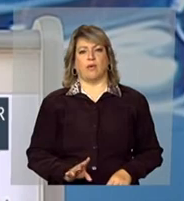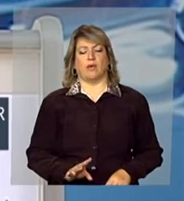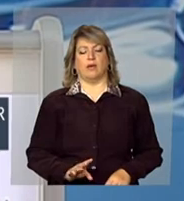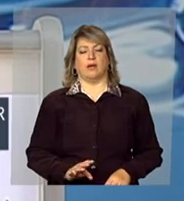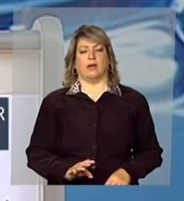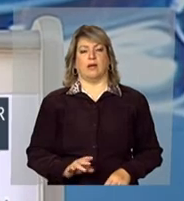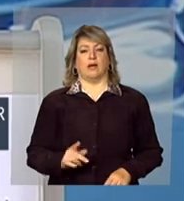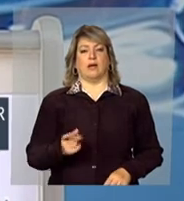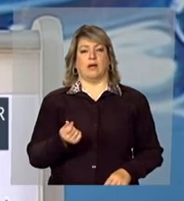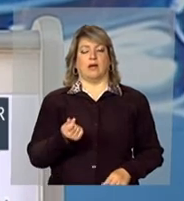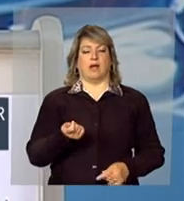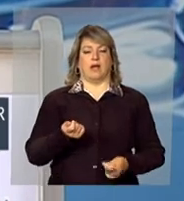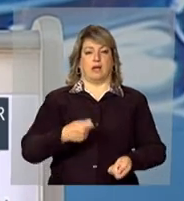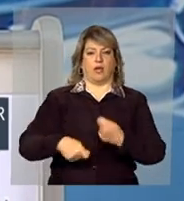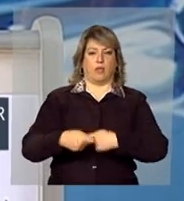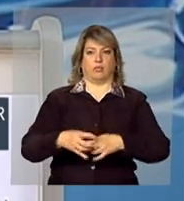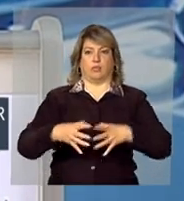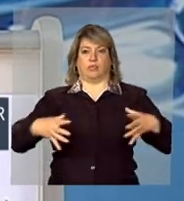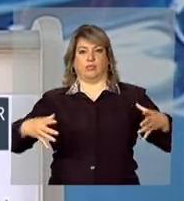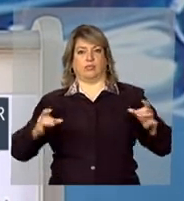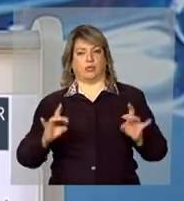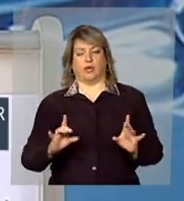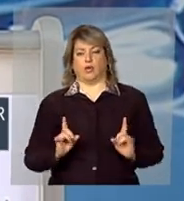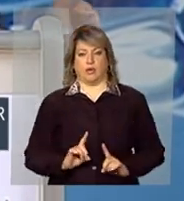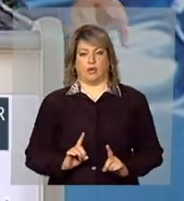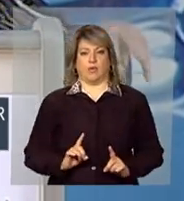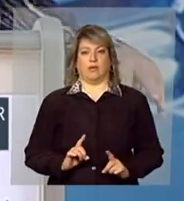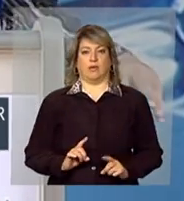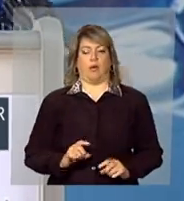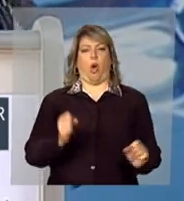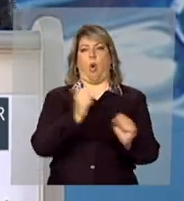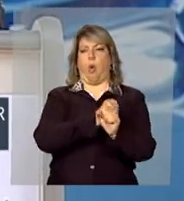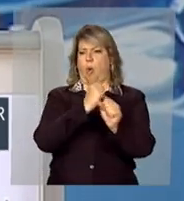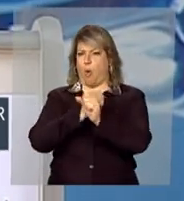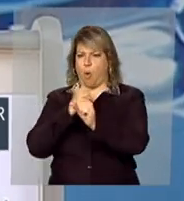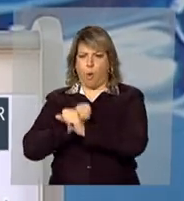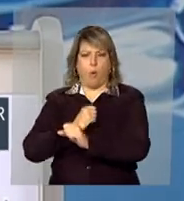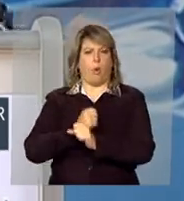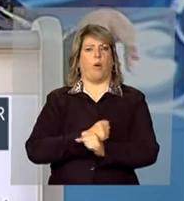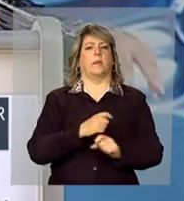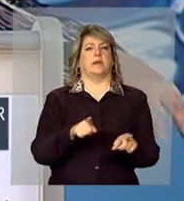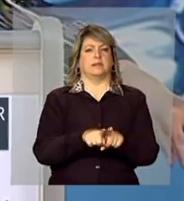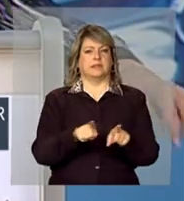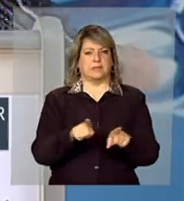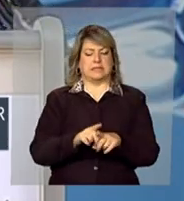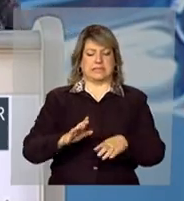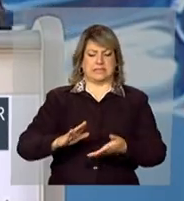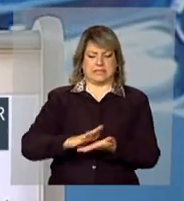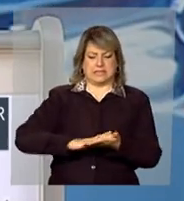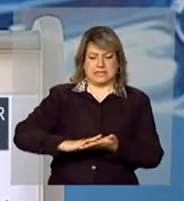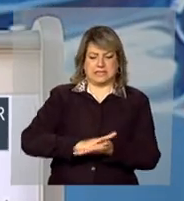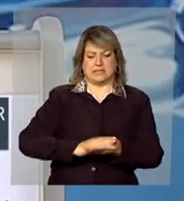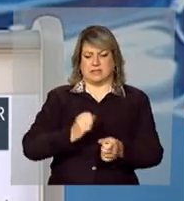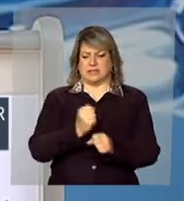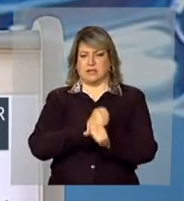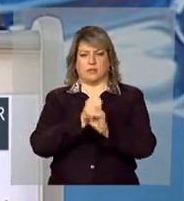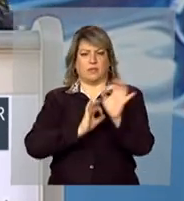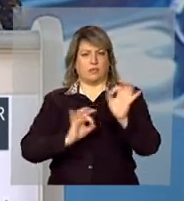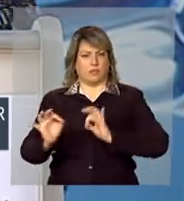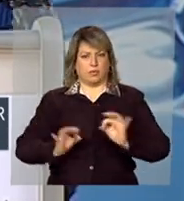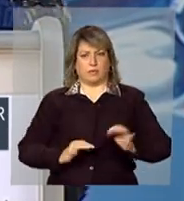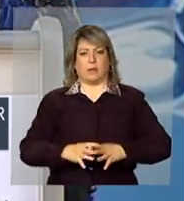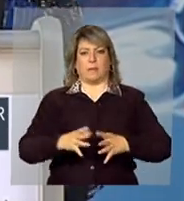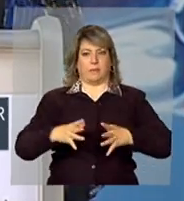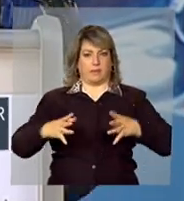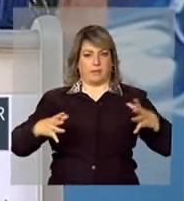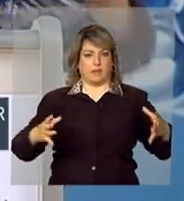seja a economia que cresça, sejam as obras, o cimento armado,